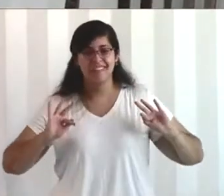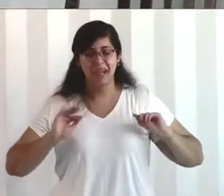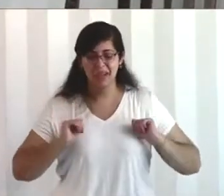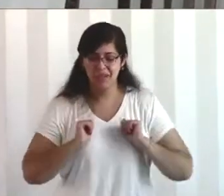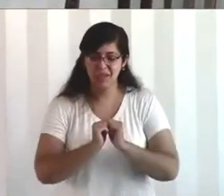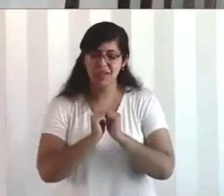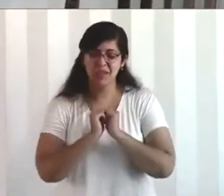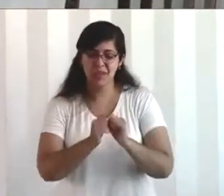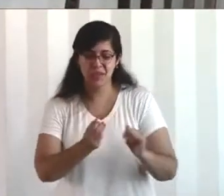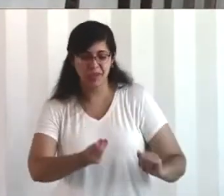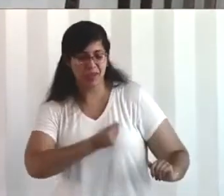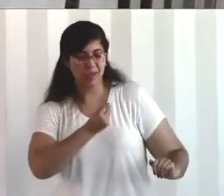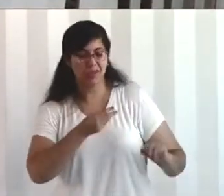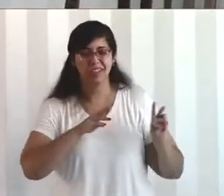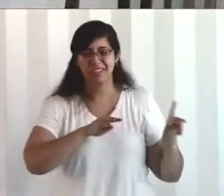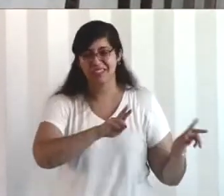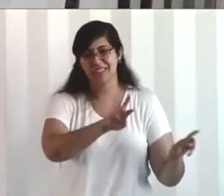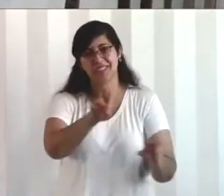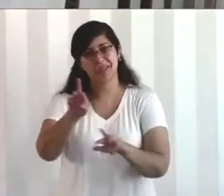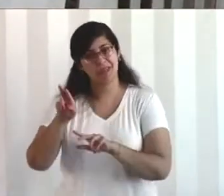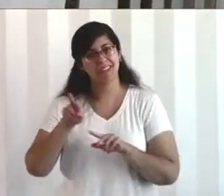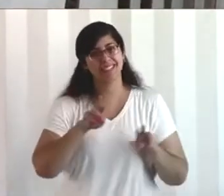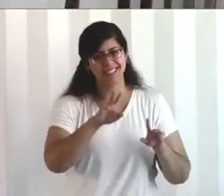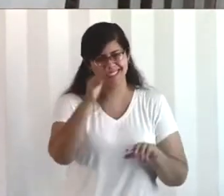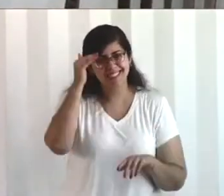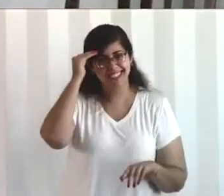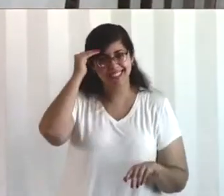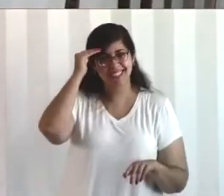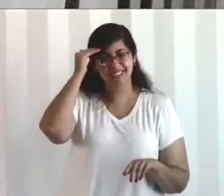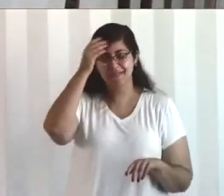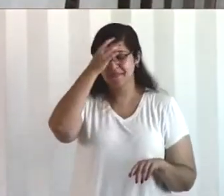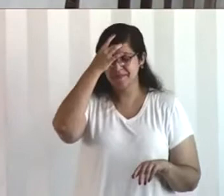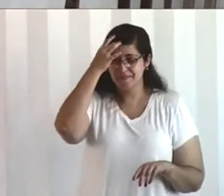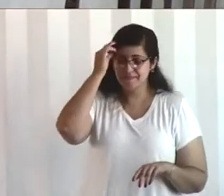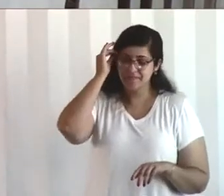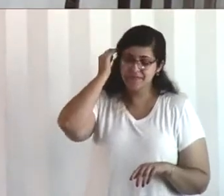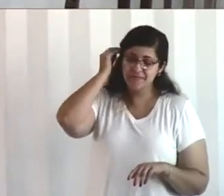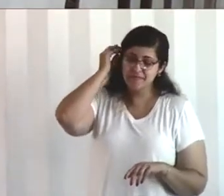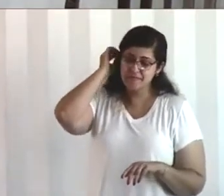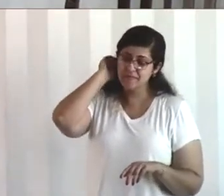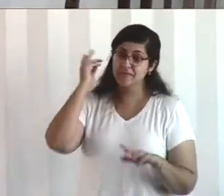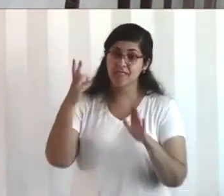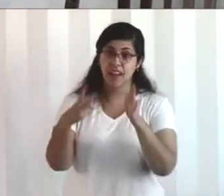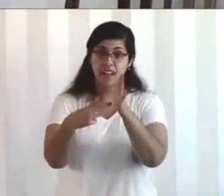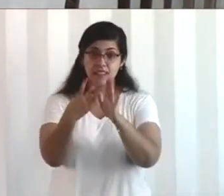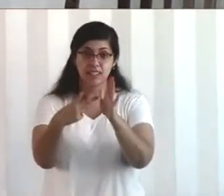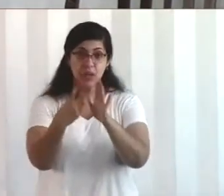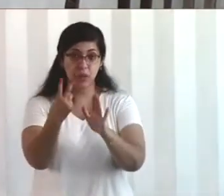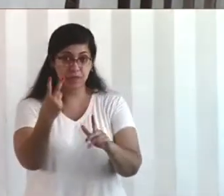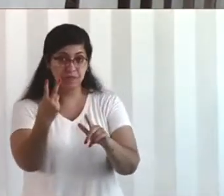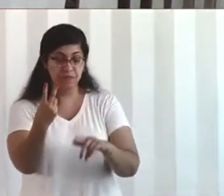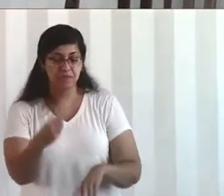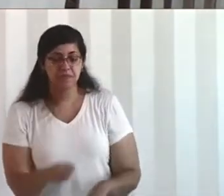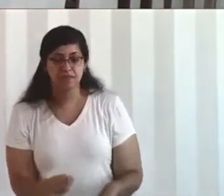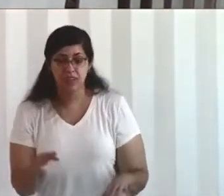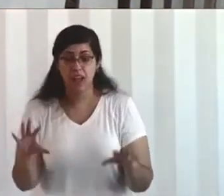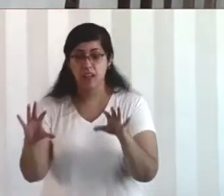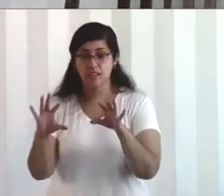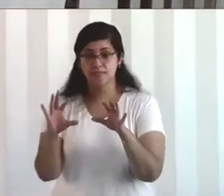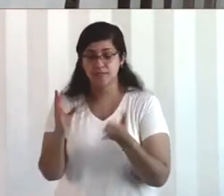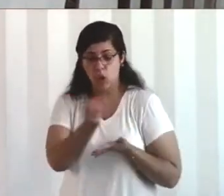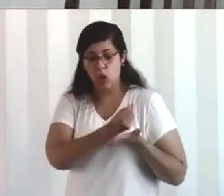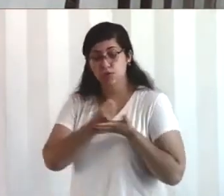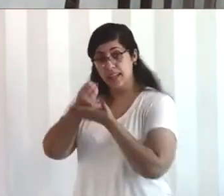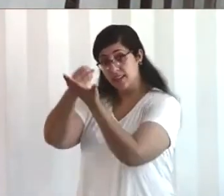viverem unidos. A segunda aplicação para os nossos dias é a consagração. Irmãos, consagração é o seguinte: o que